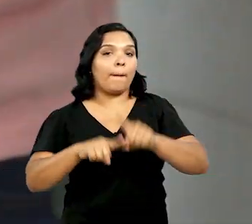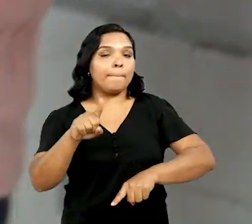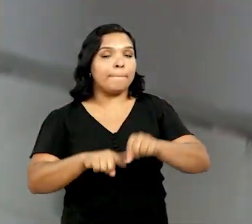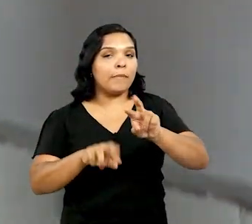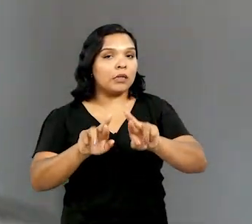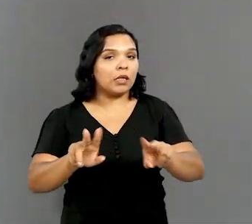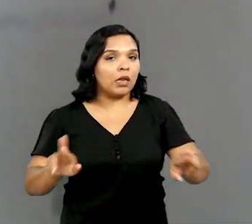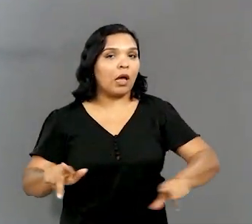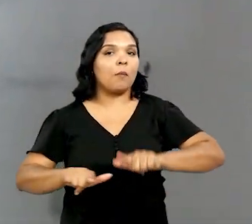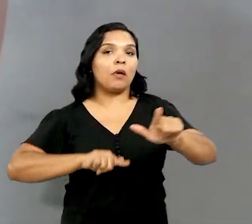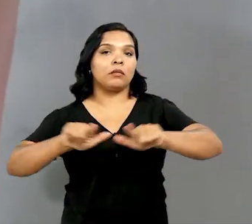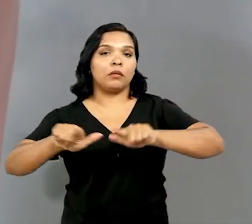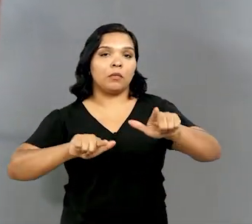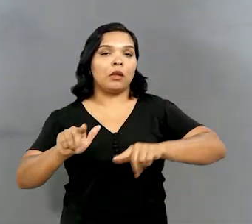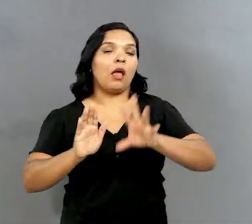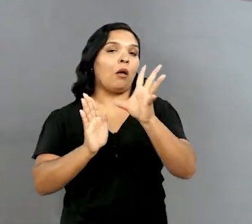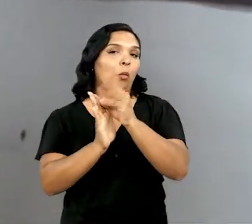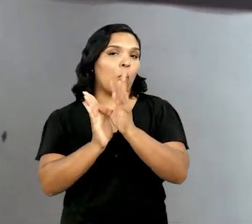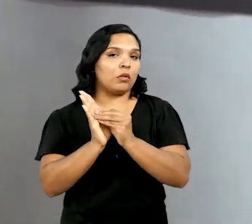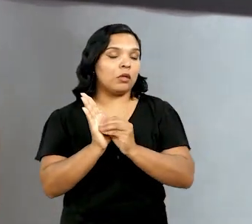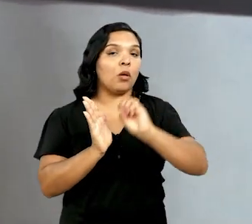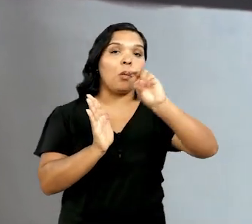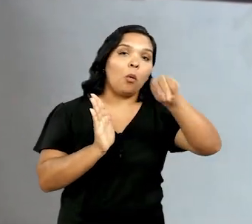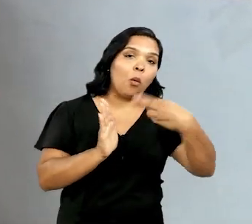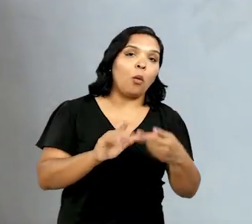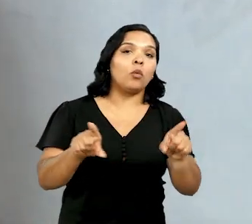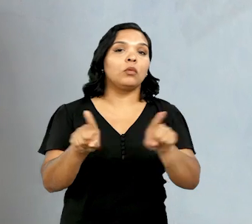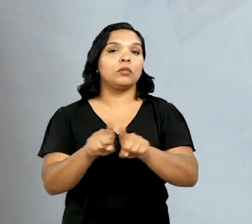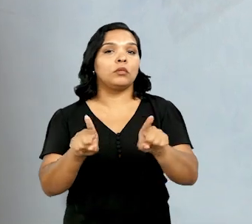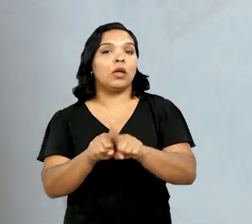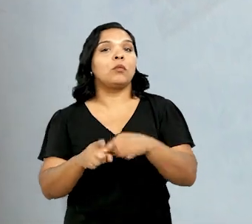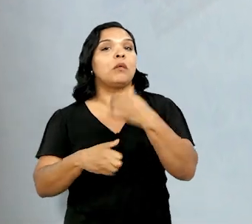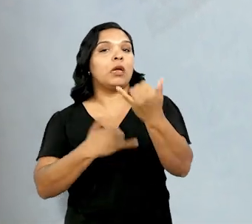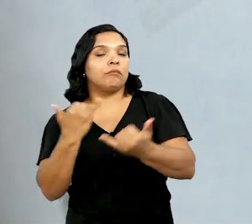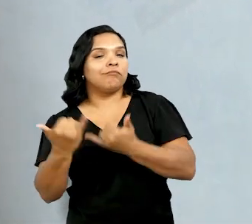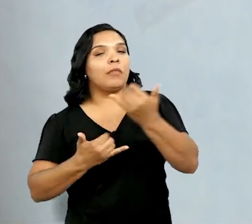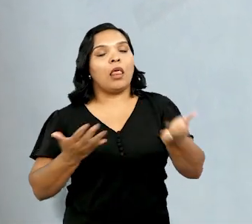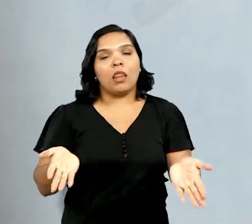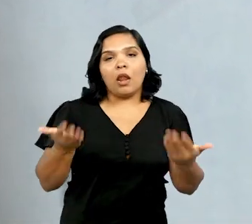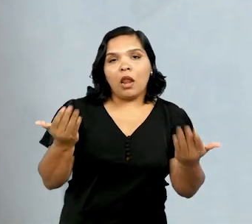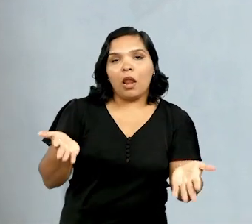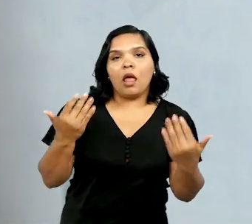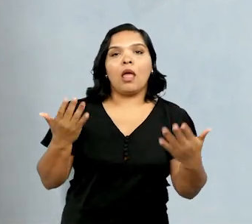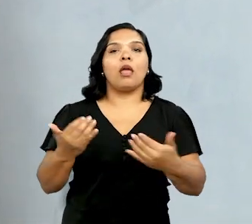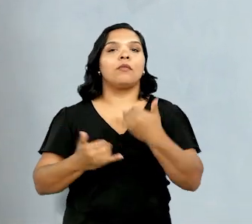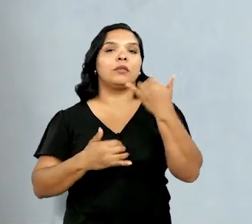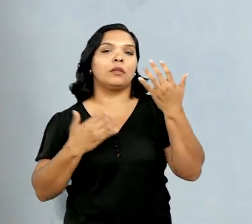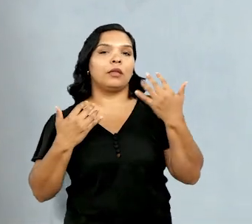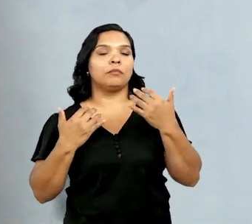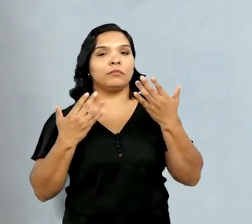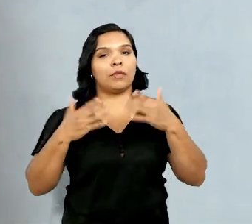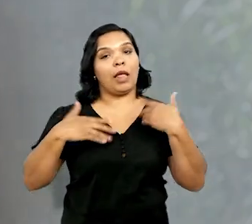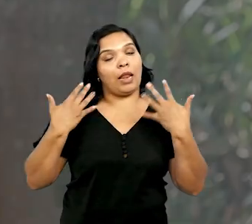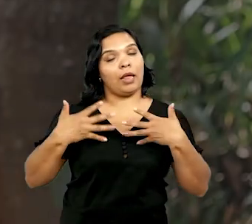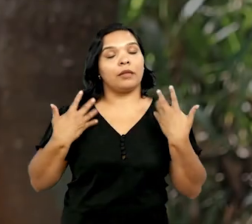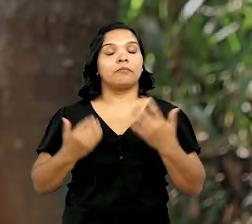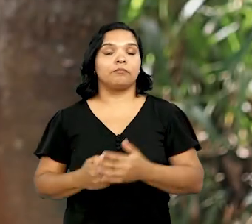esse material para trabalhar algum conteúdo, ou até mesmo para dinamizar um pouco a aula, né? Tornar uma aula mais divertida.